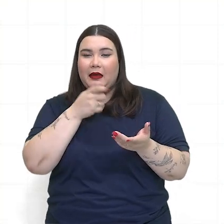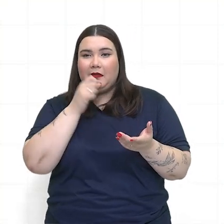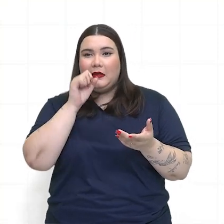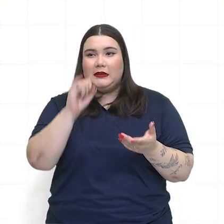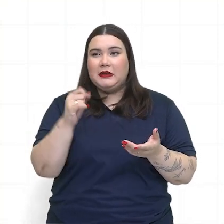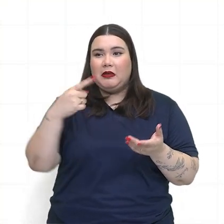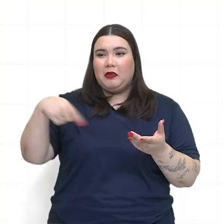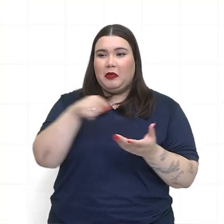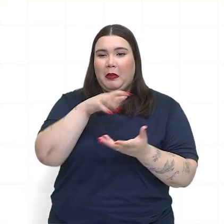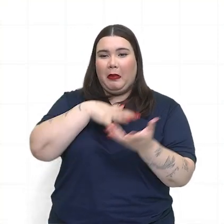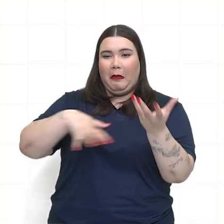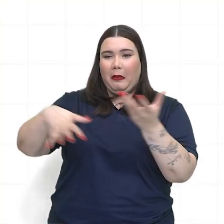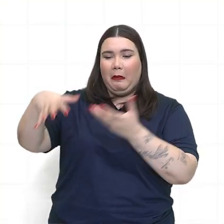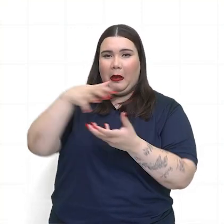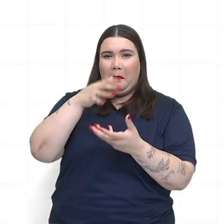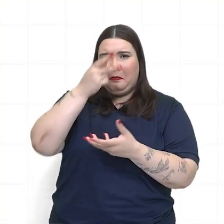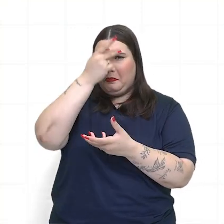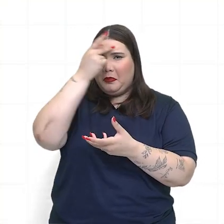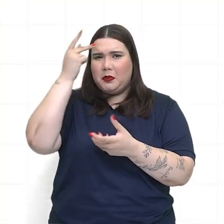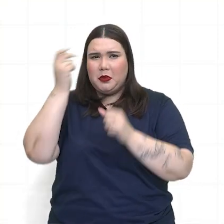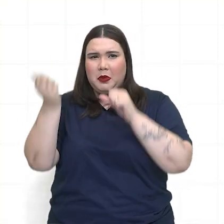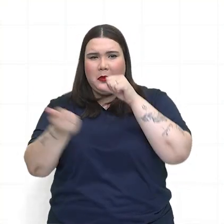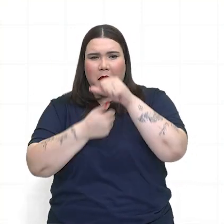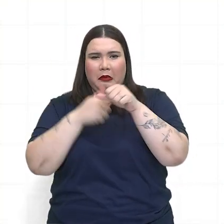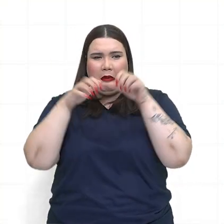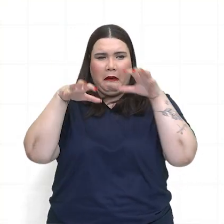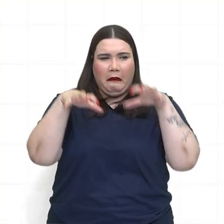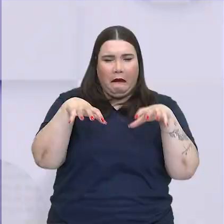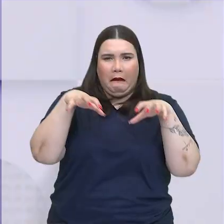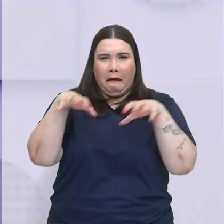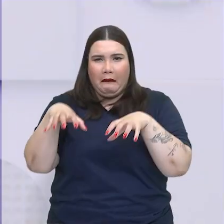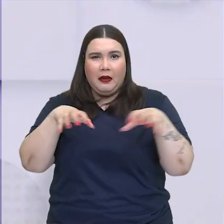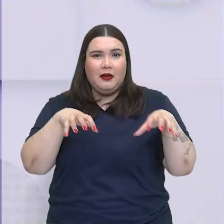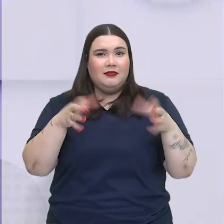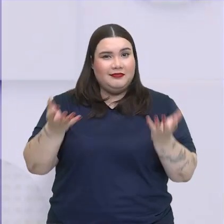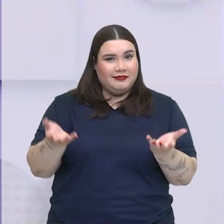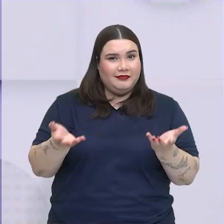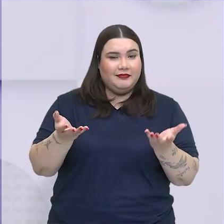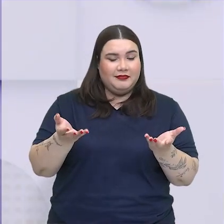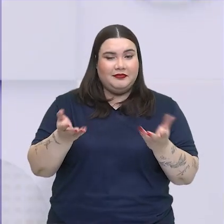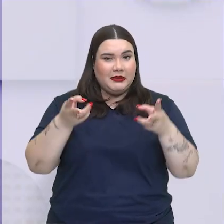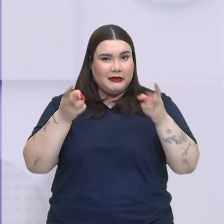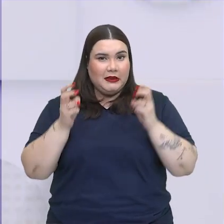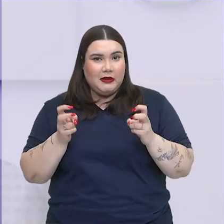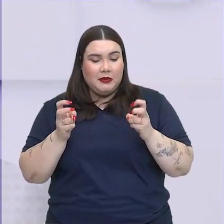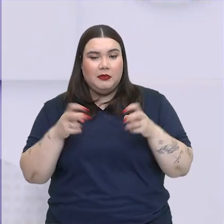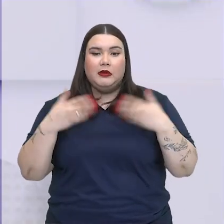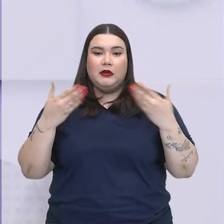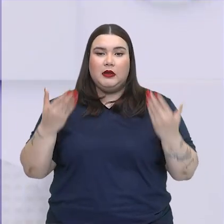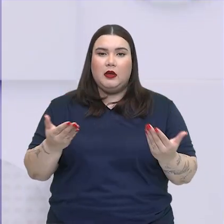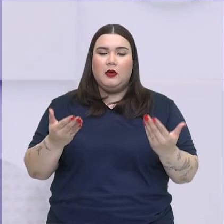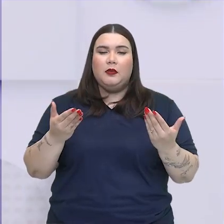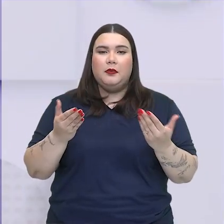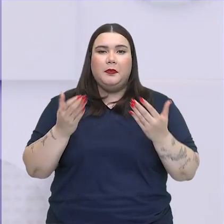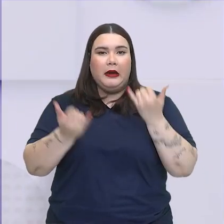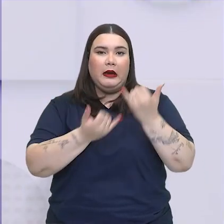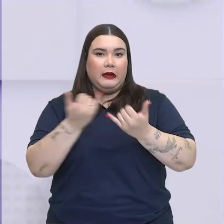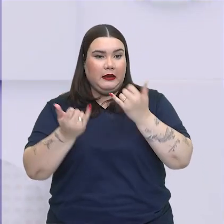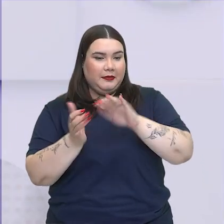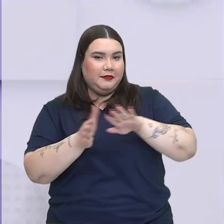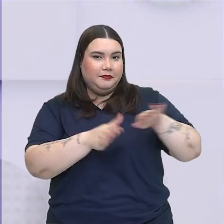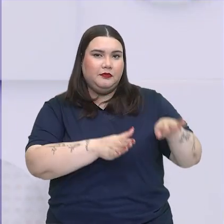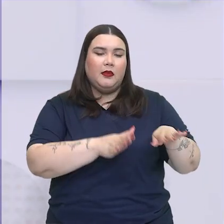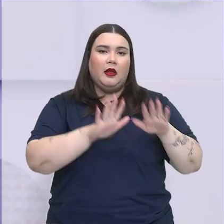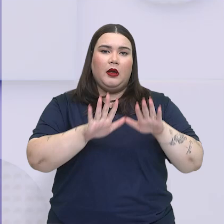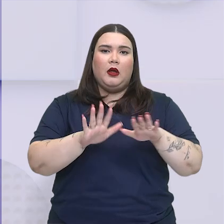né? Mas o que é importante você entender? Que todo escrito sagrado, ele tem essa